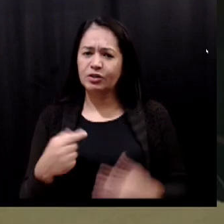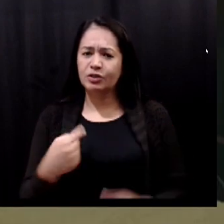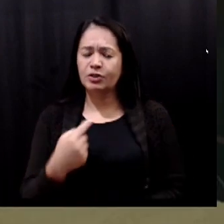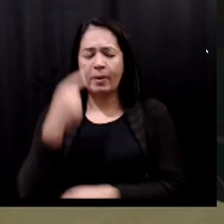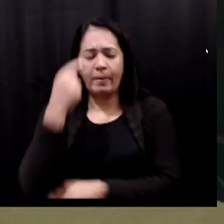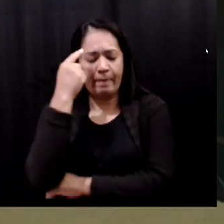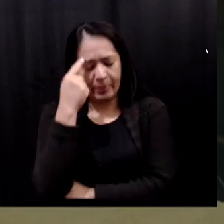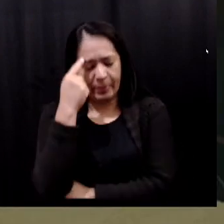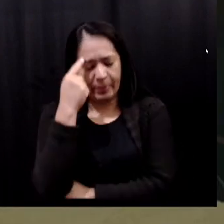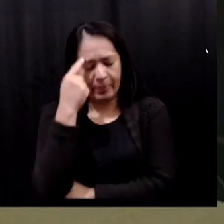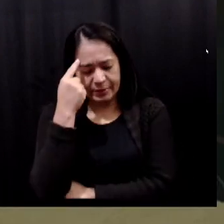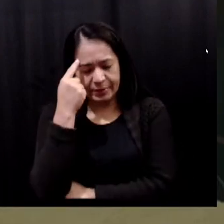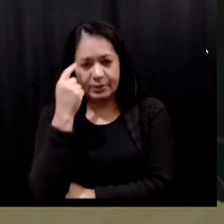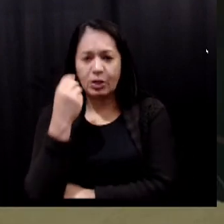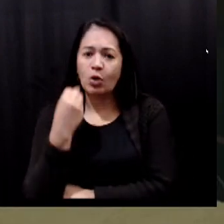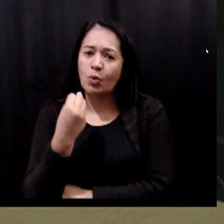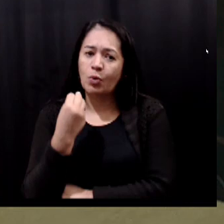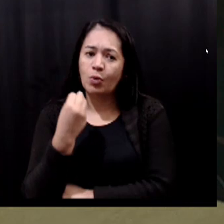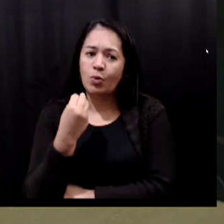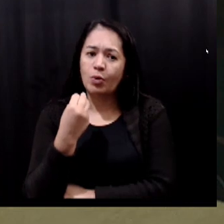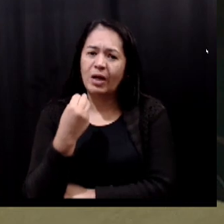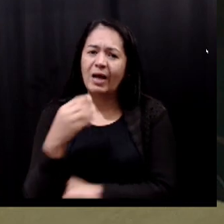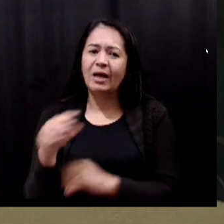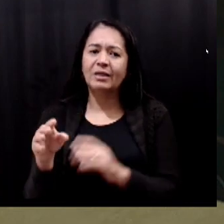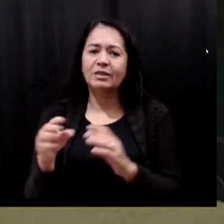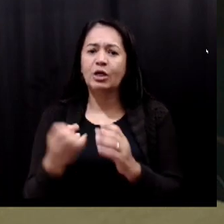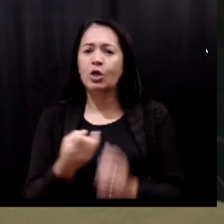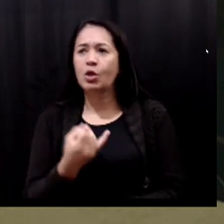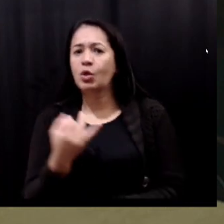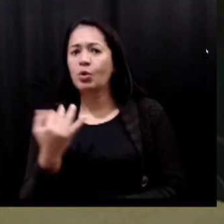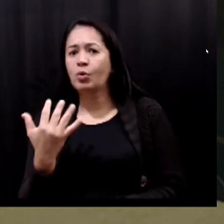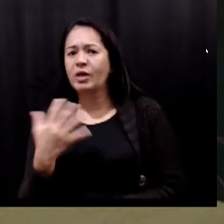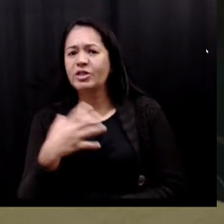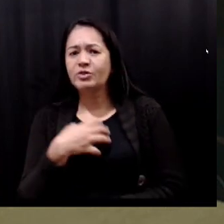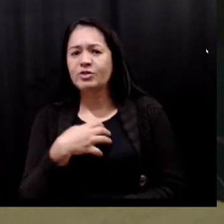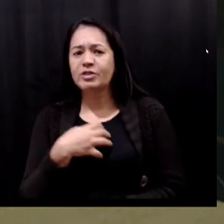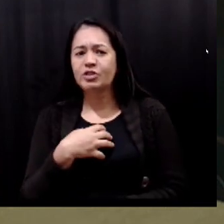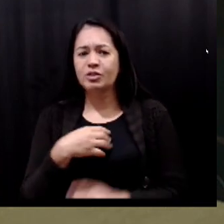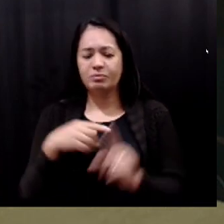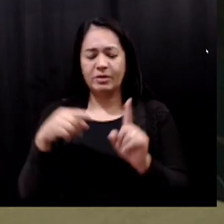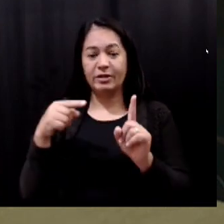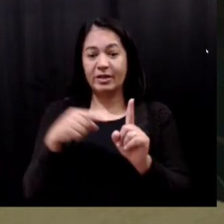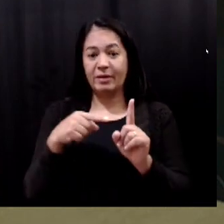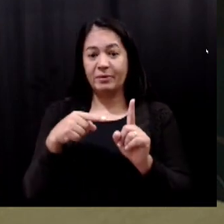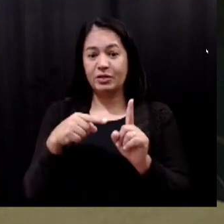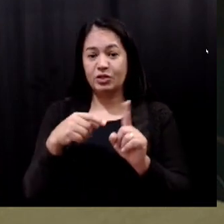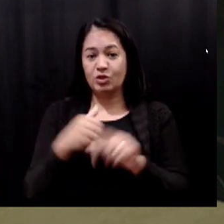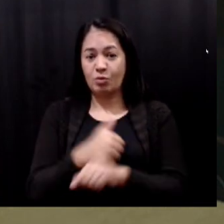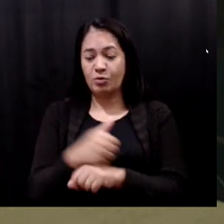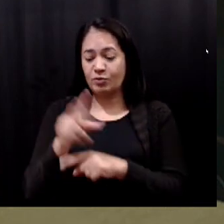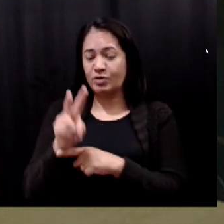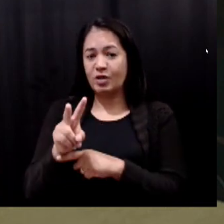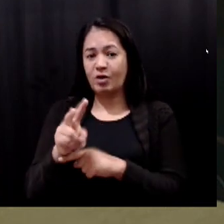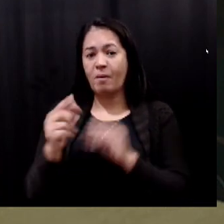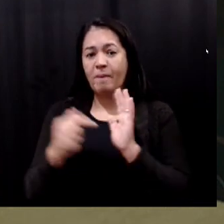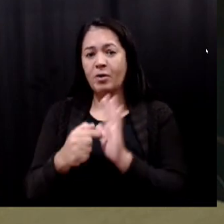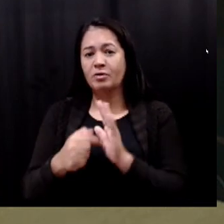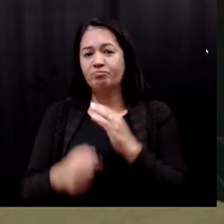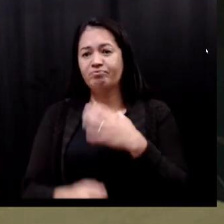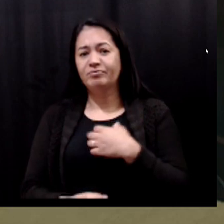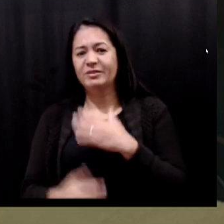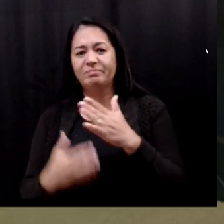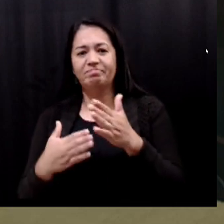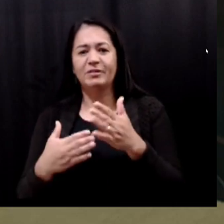né, até quais são os sinais que um cuidador começa a mostrar quando está chegando ao limite. E